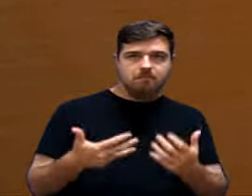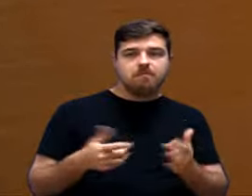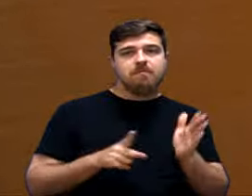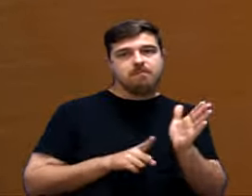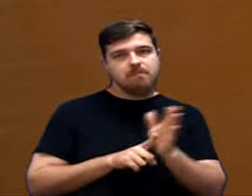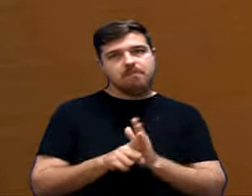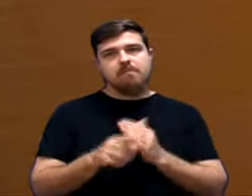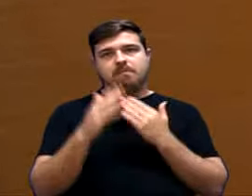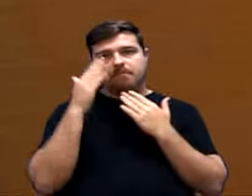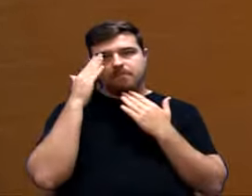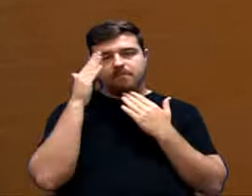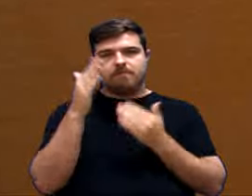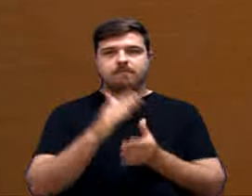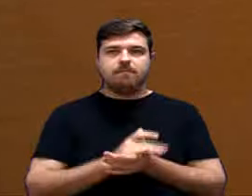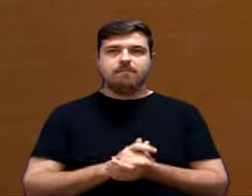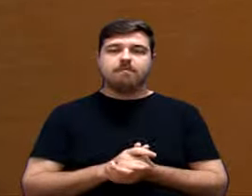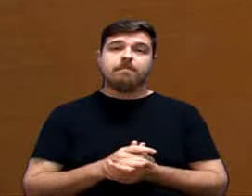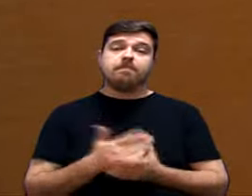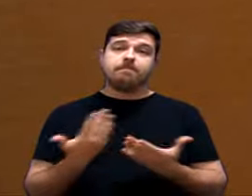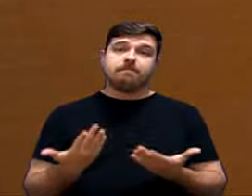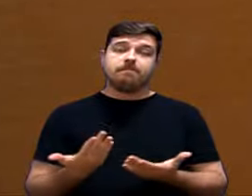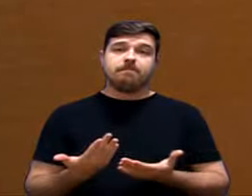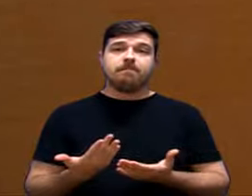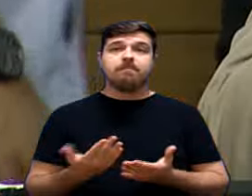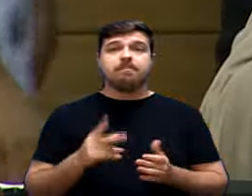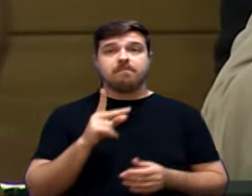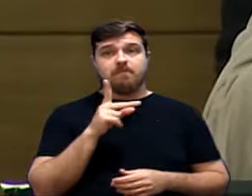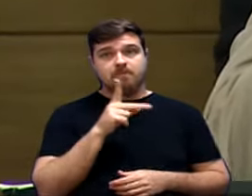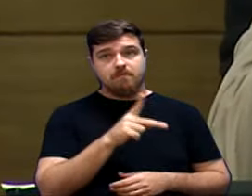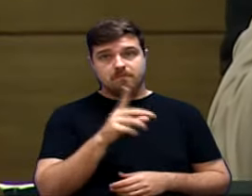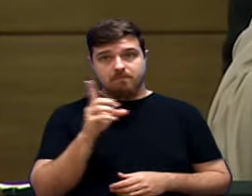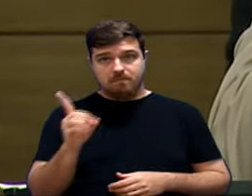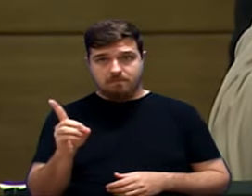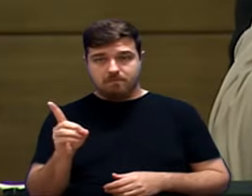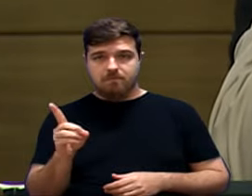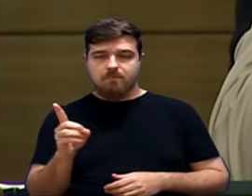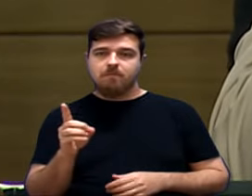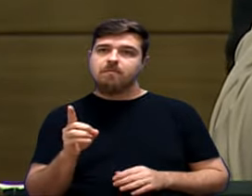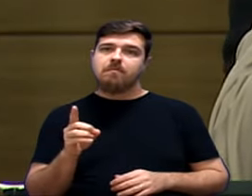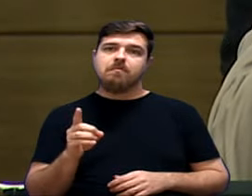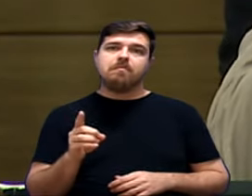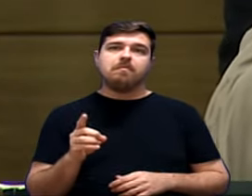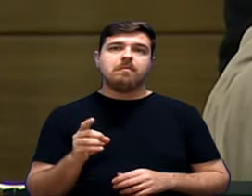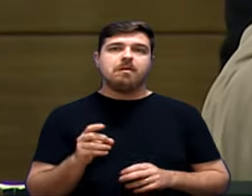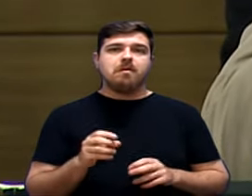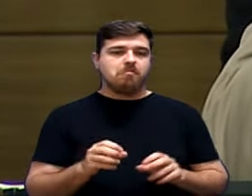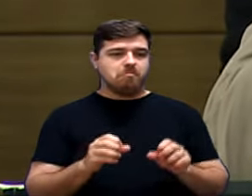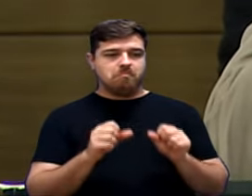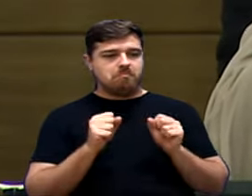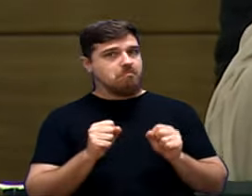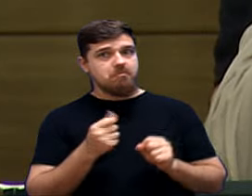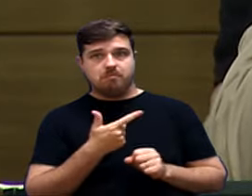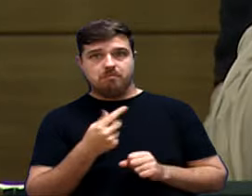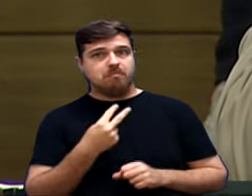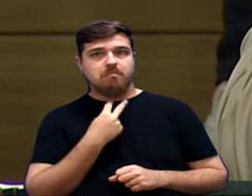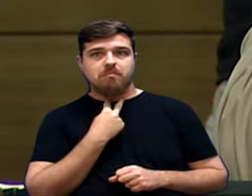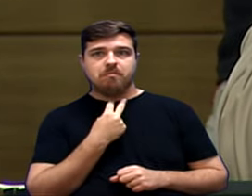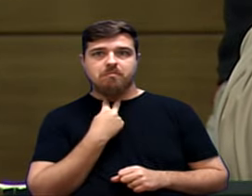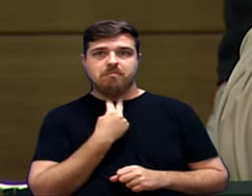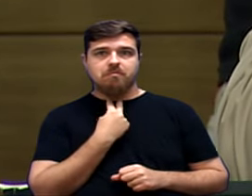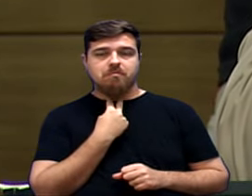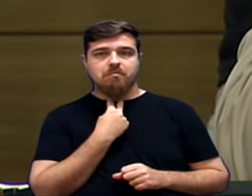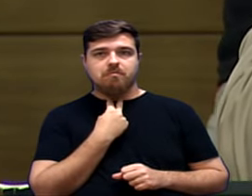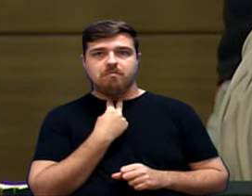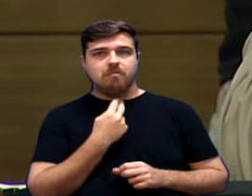indagação então Eh o plano diretor ele não permite não é o plano diretor